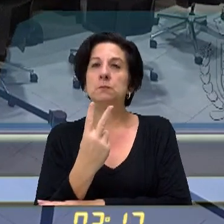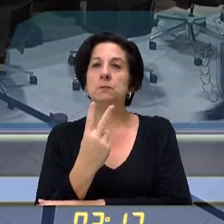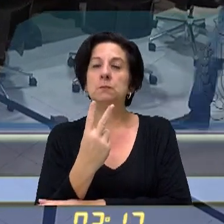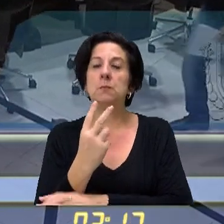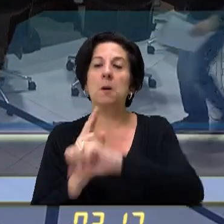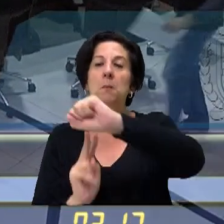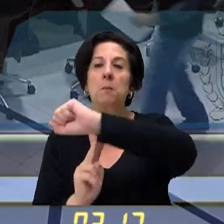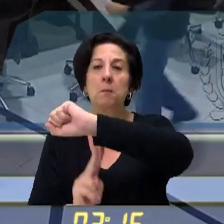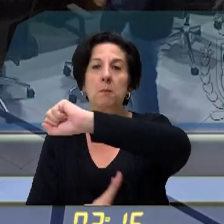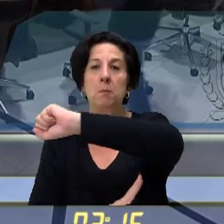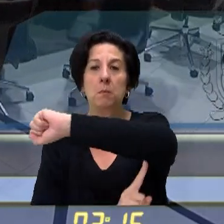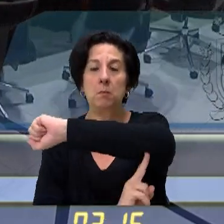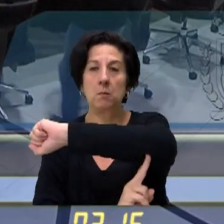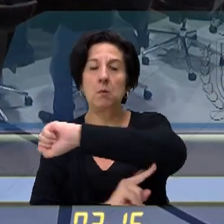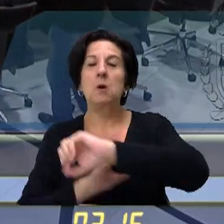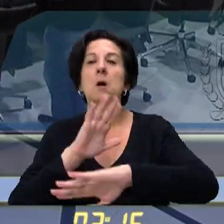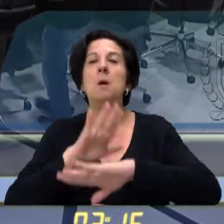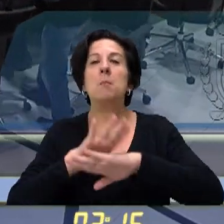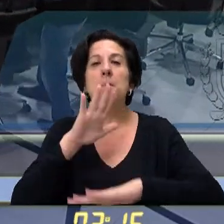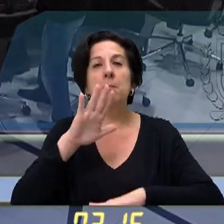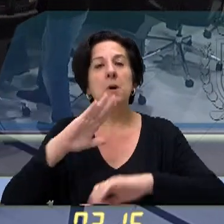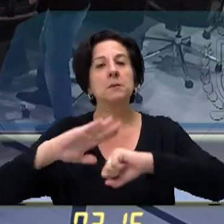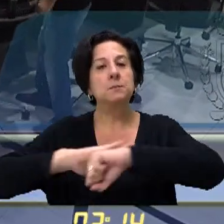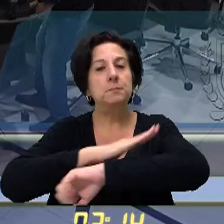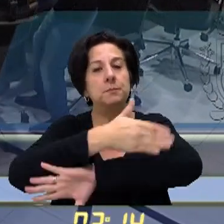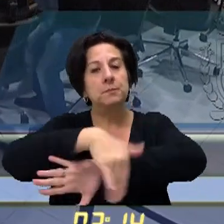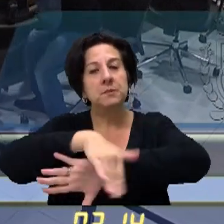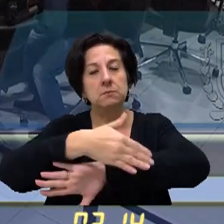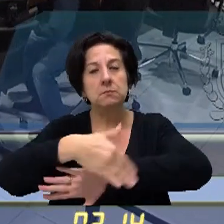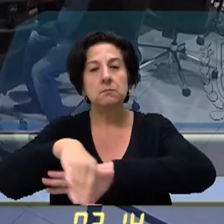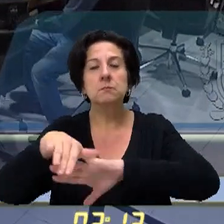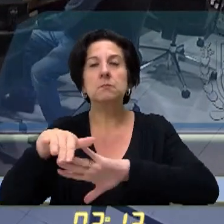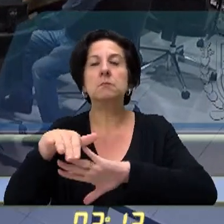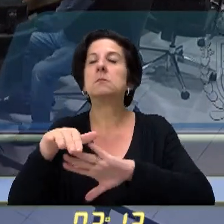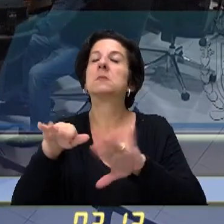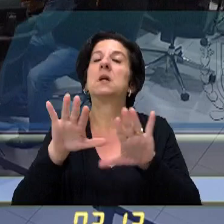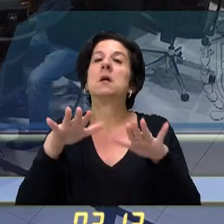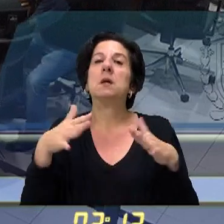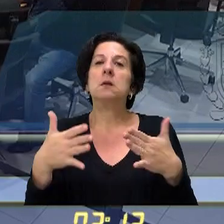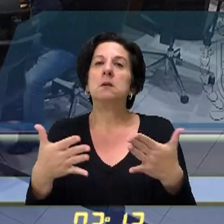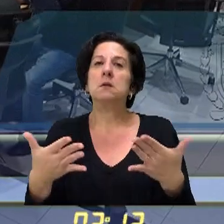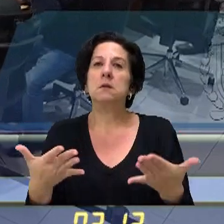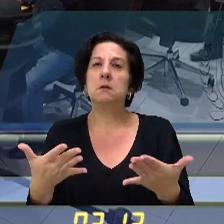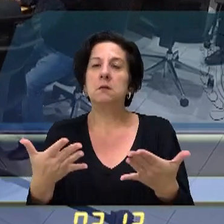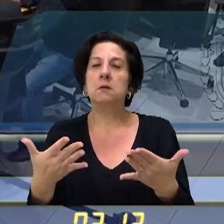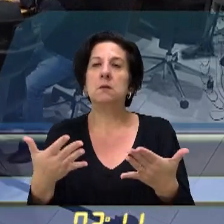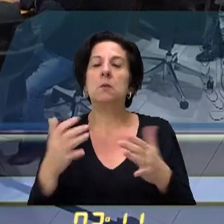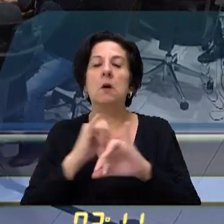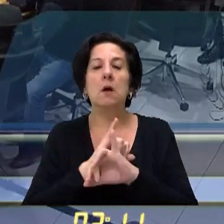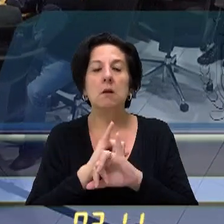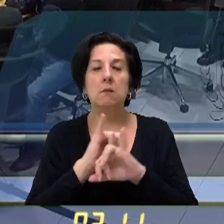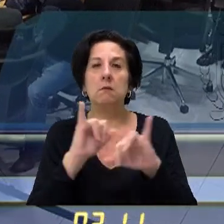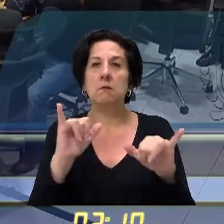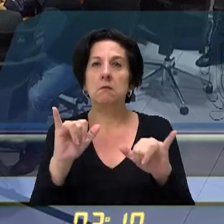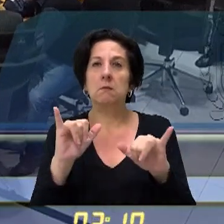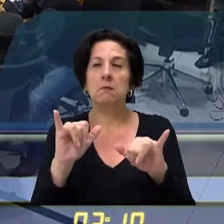são duas pontes, mais essa pavimentação dessa rua. Então, foi anunciado